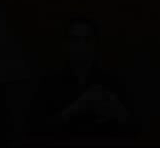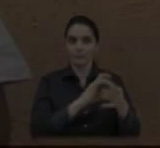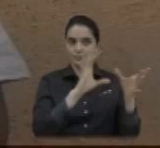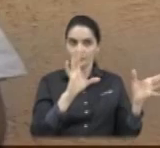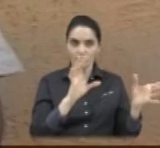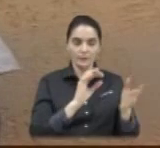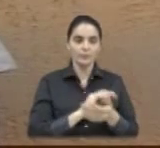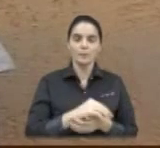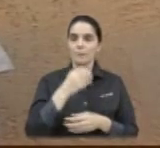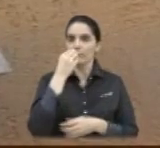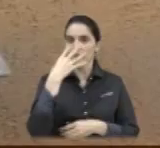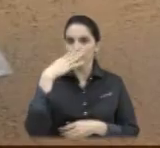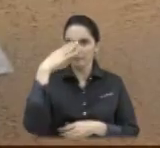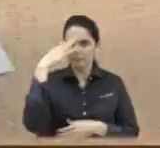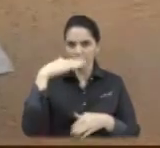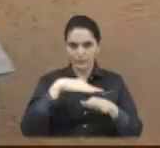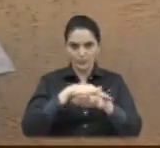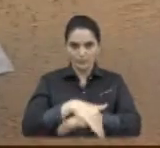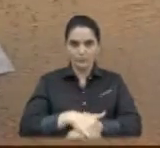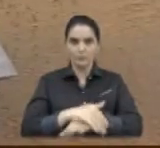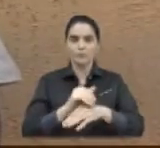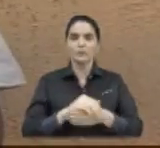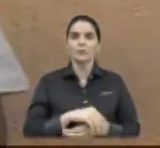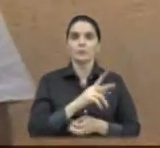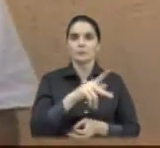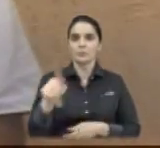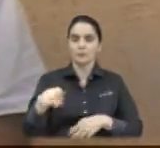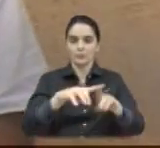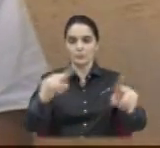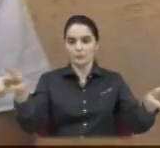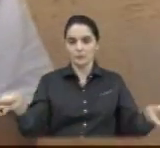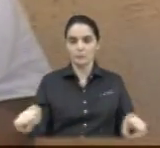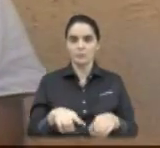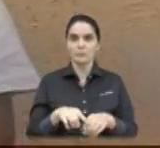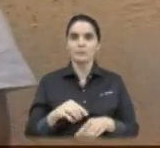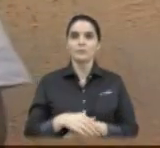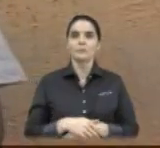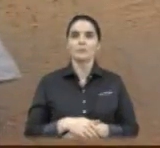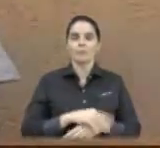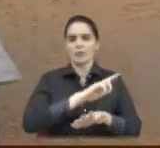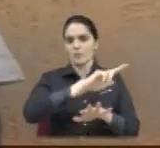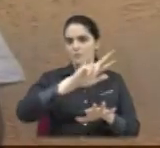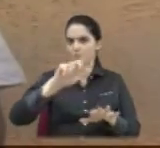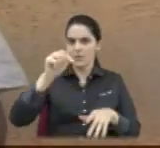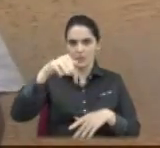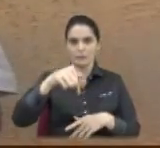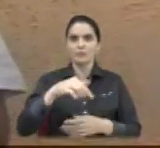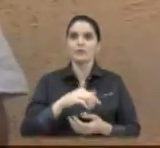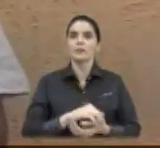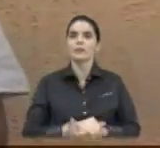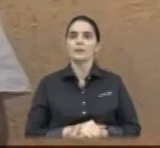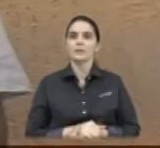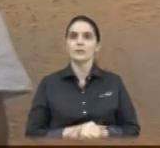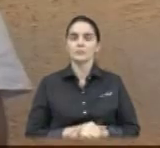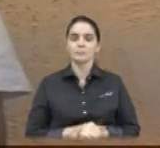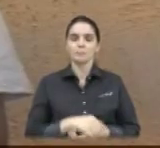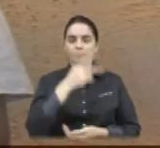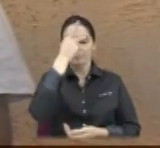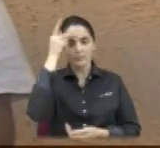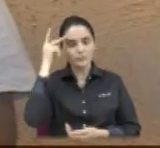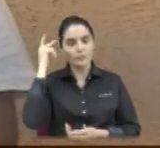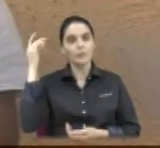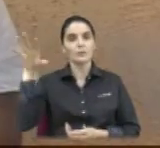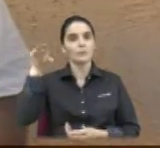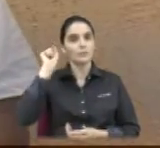boa noite presidente boa noite mesa diretora ter mais vereadores vereadoras público ouvinte